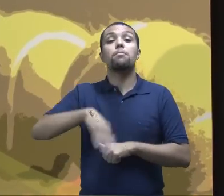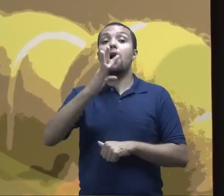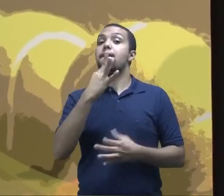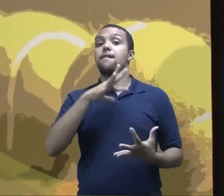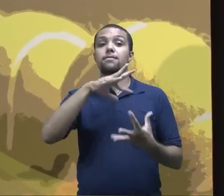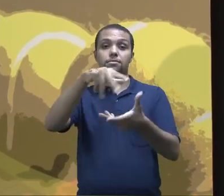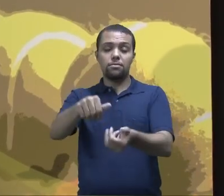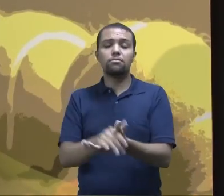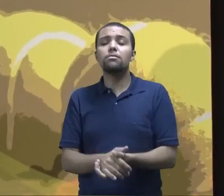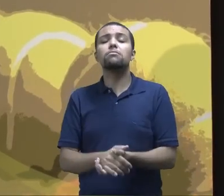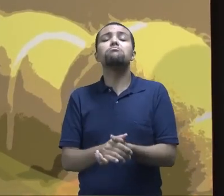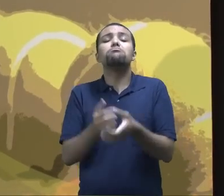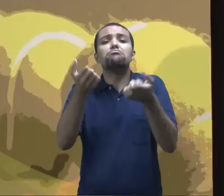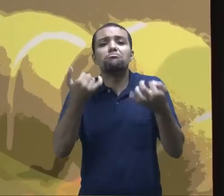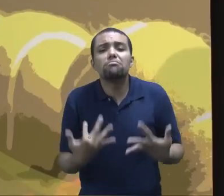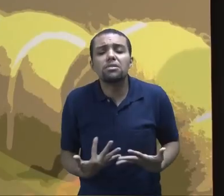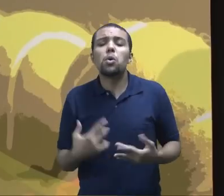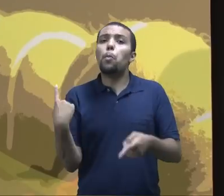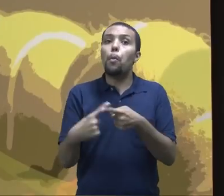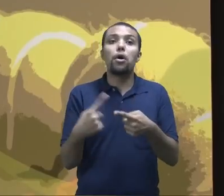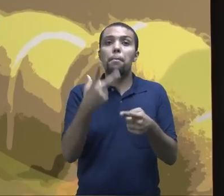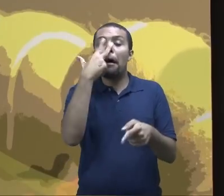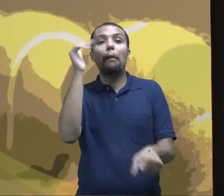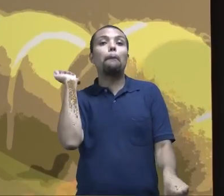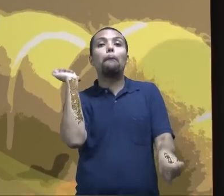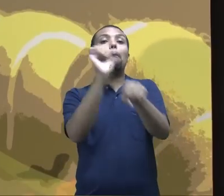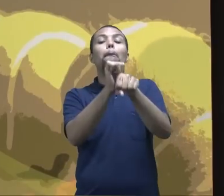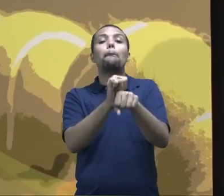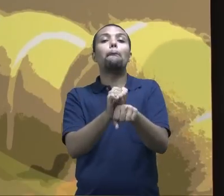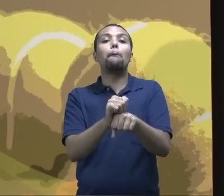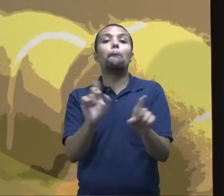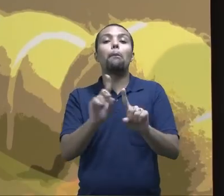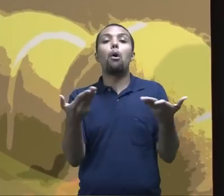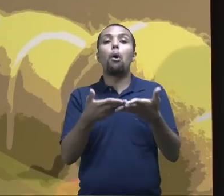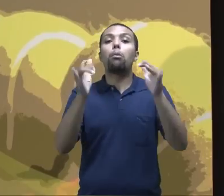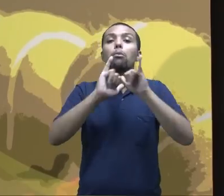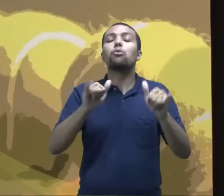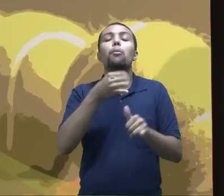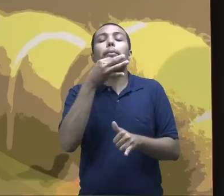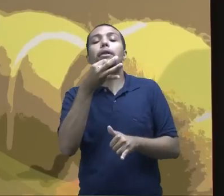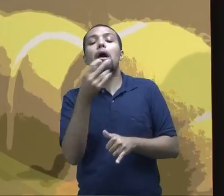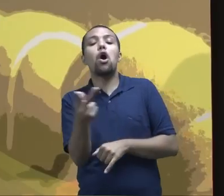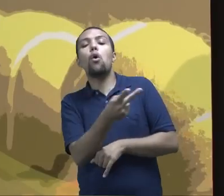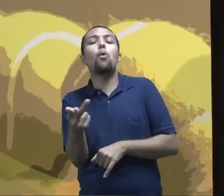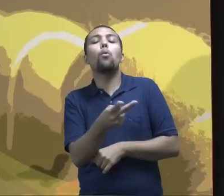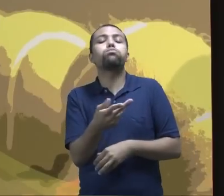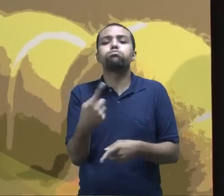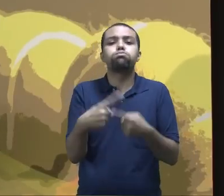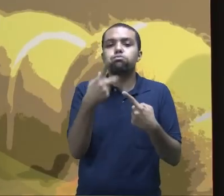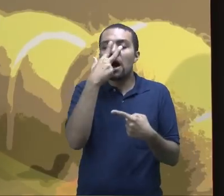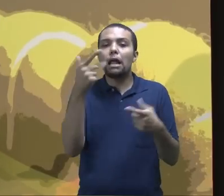mais popular. Conta um pouco assim, por que que ele deixou de ser o segundo esporte mais popular? Por que que vocês acham que